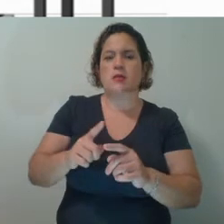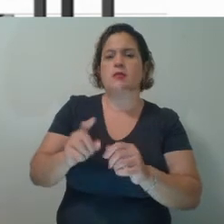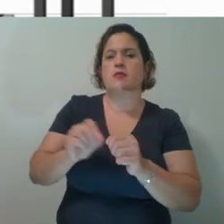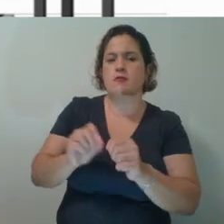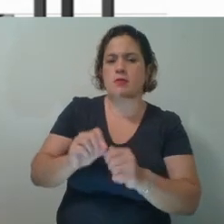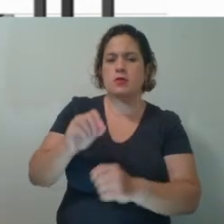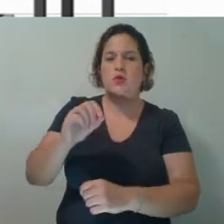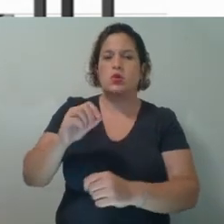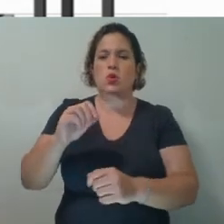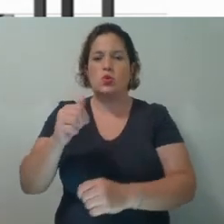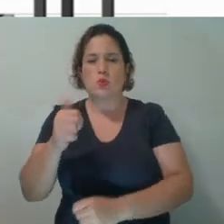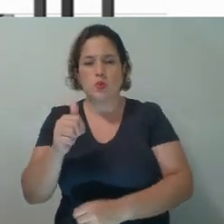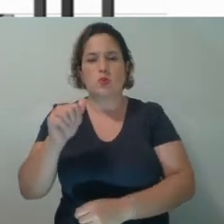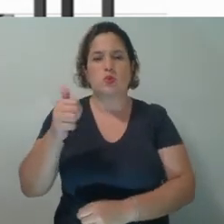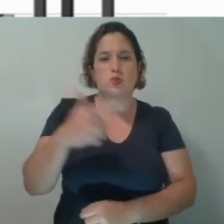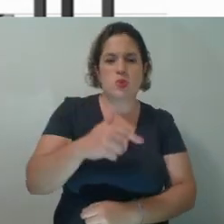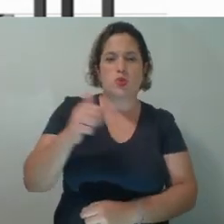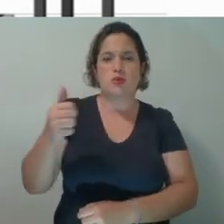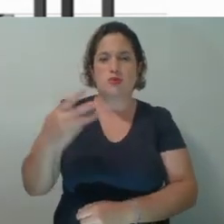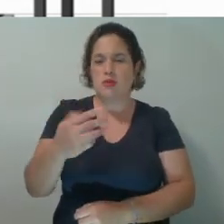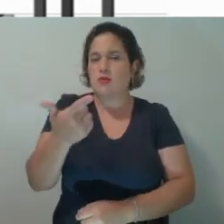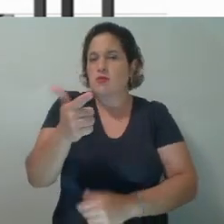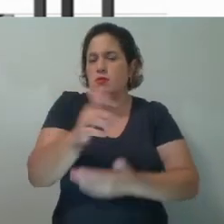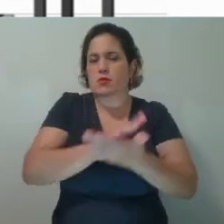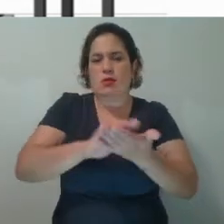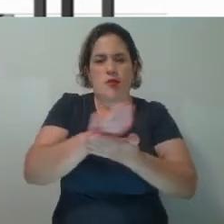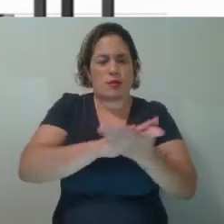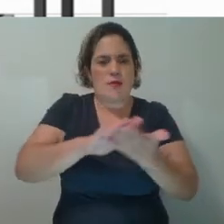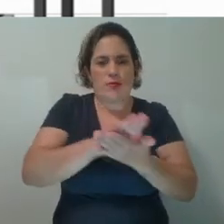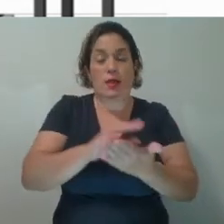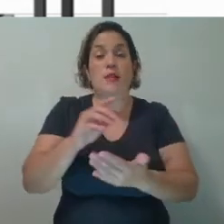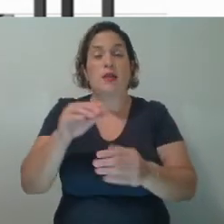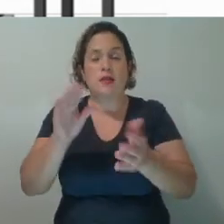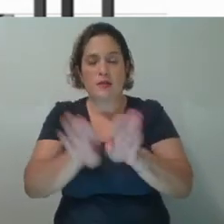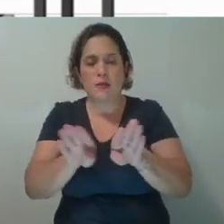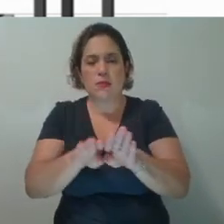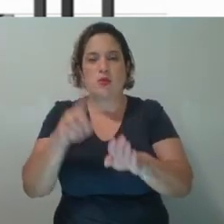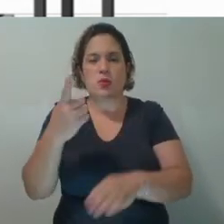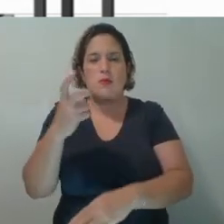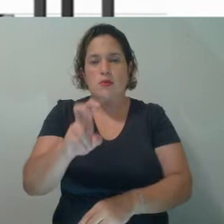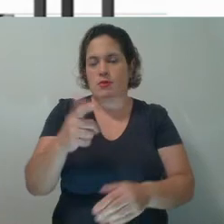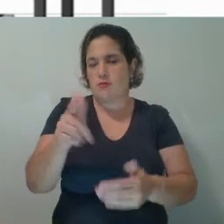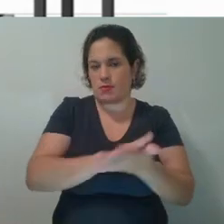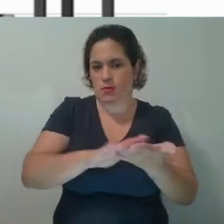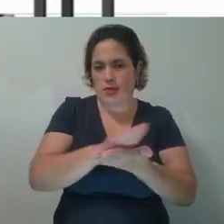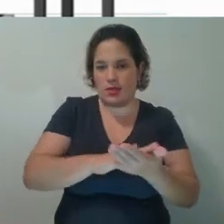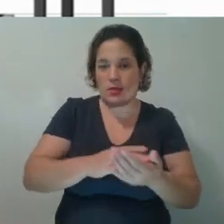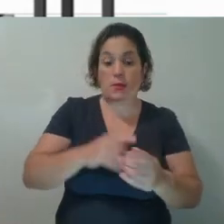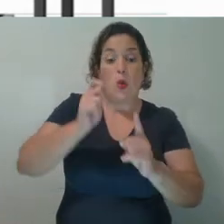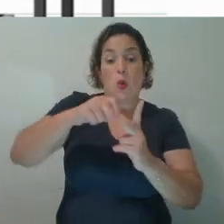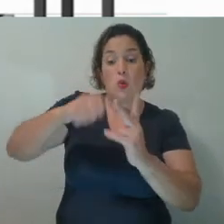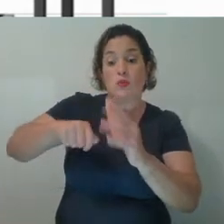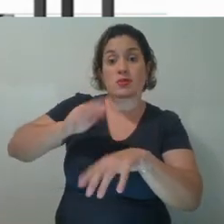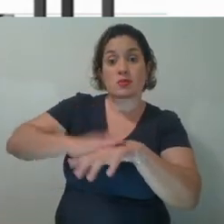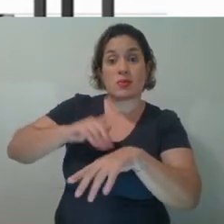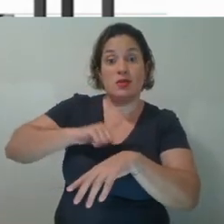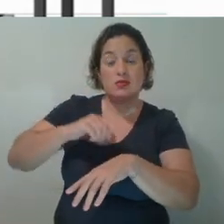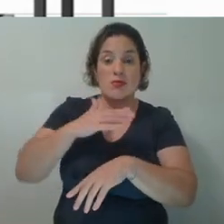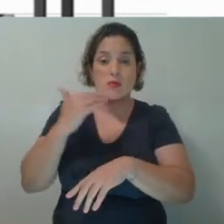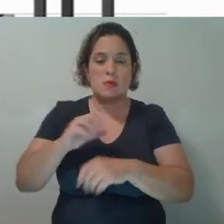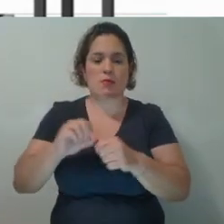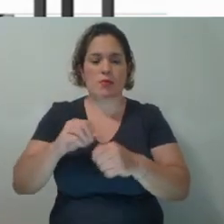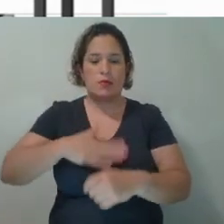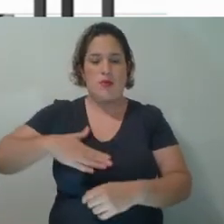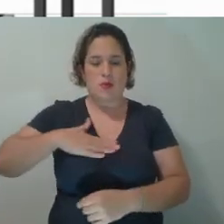de 2011, 2012, 2013 e 2015 não tiveram nenhum resultado. Já os meses que se destacaram foram